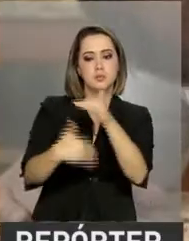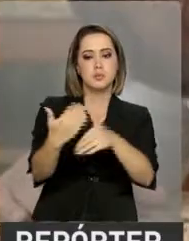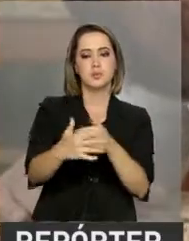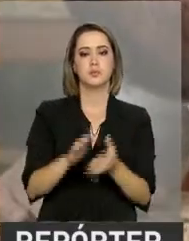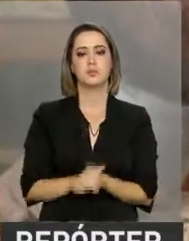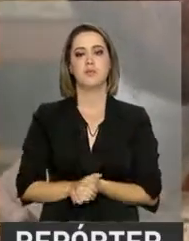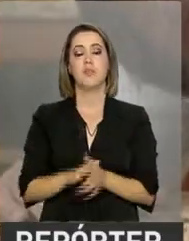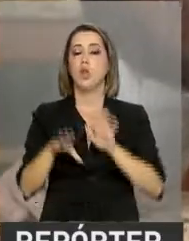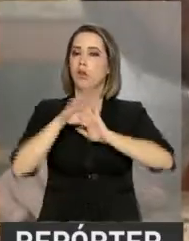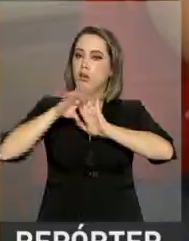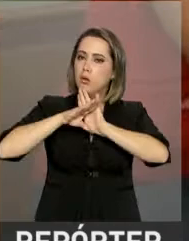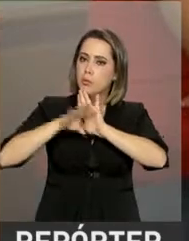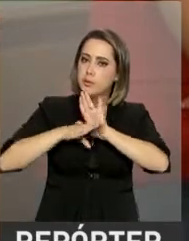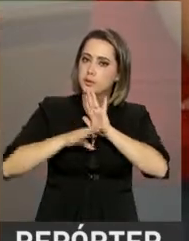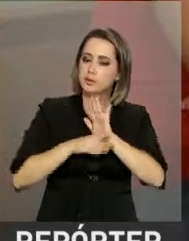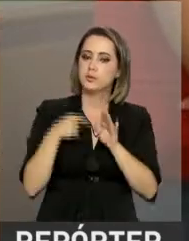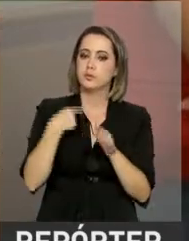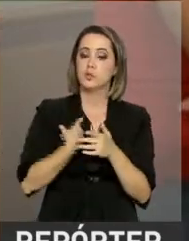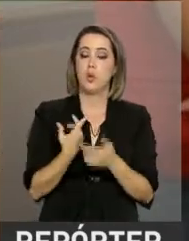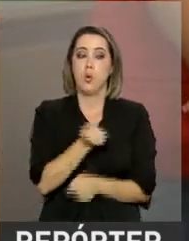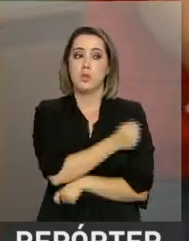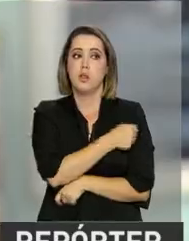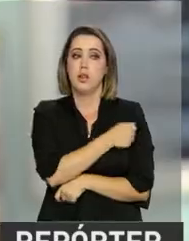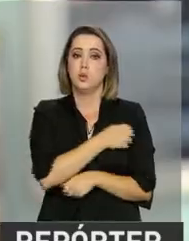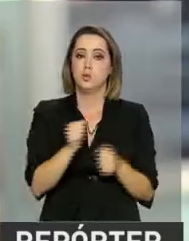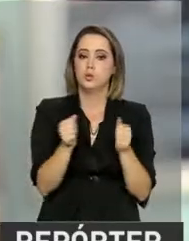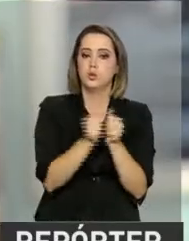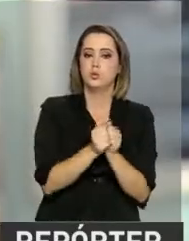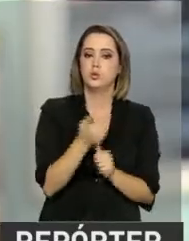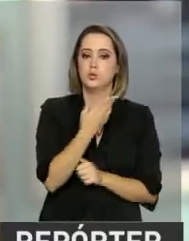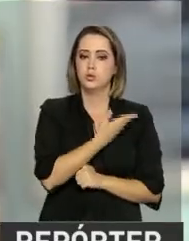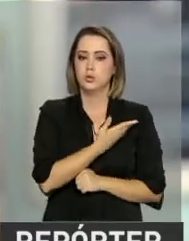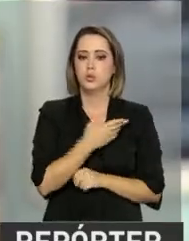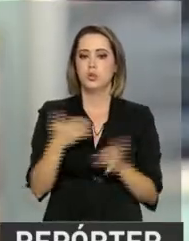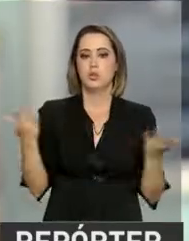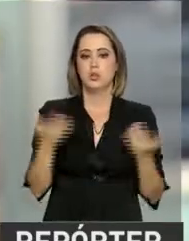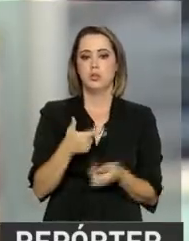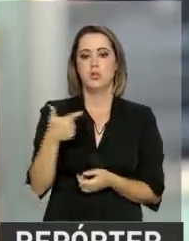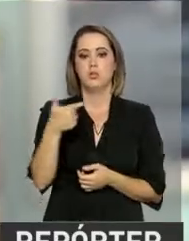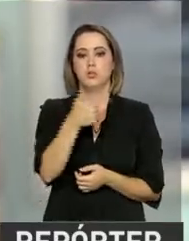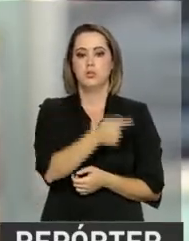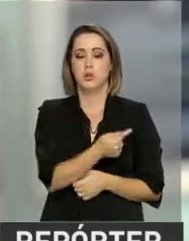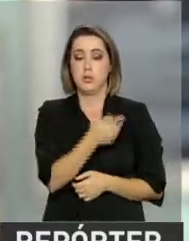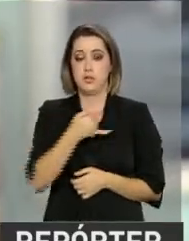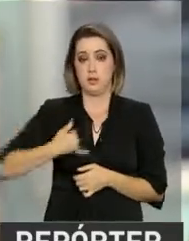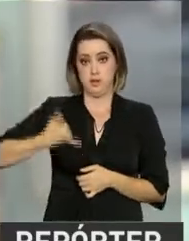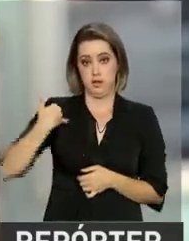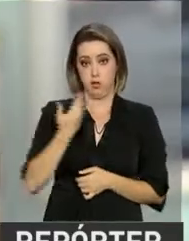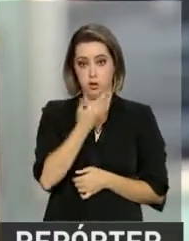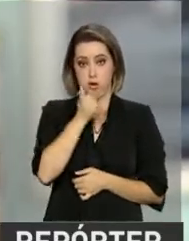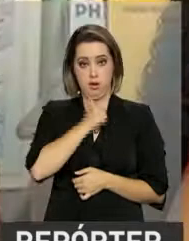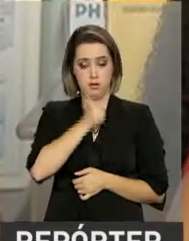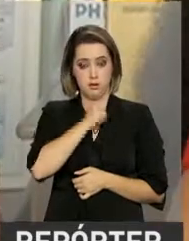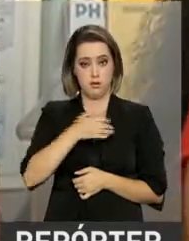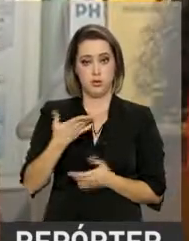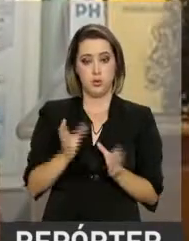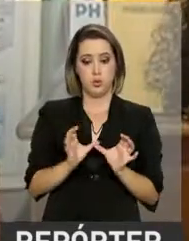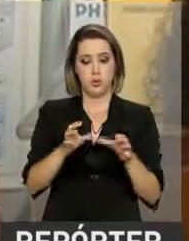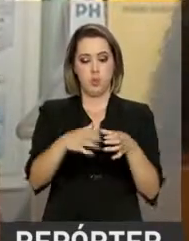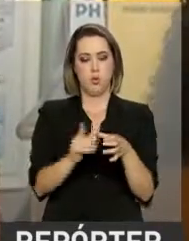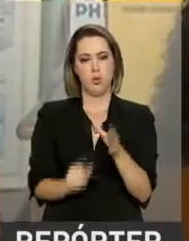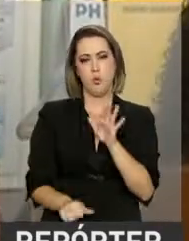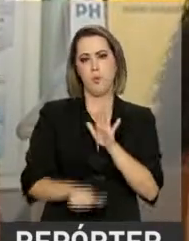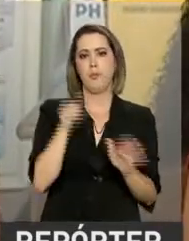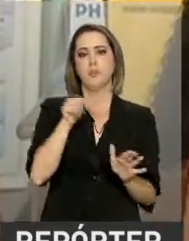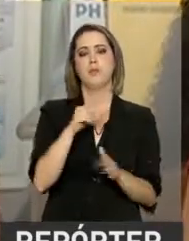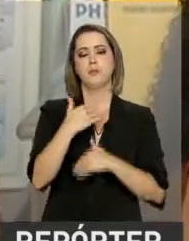Com o projeto encaminhado, entraram em cena os alunos. Rafaela Daniol, hoje com 17 anos, fez parte da primeira turma de desenvolvimento